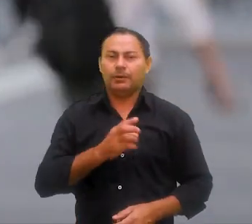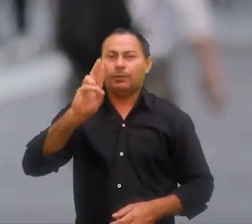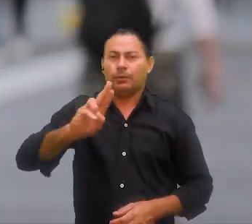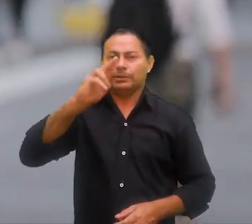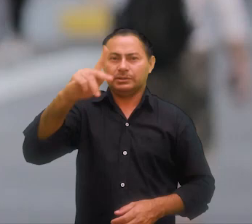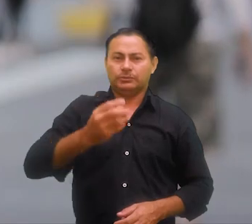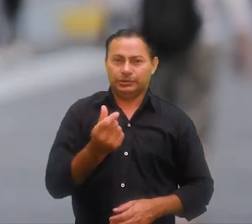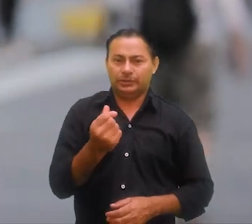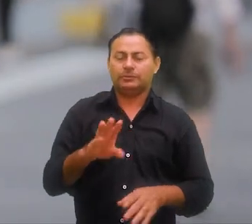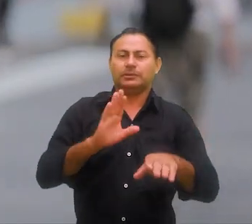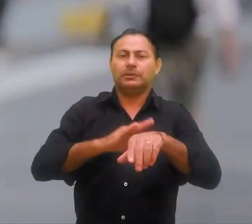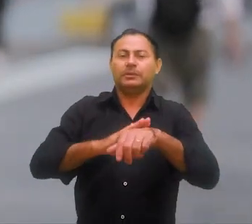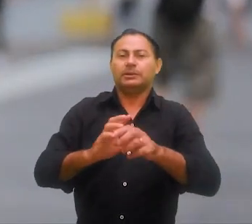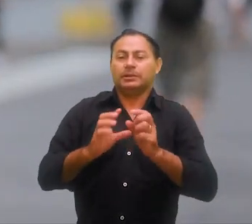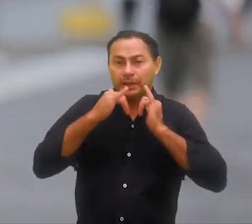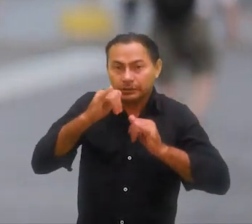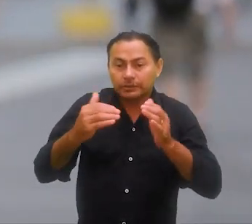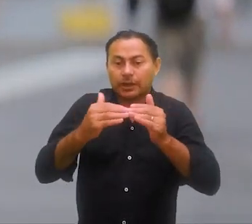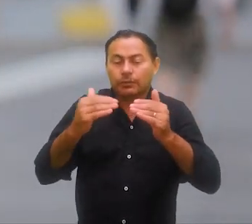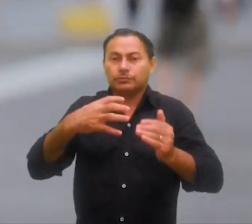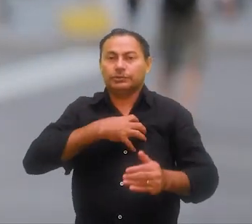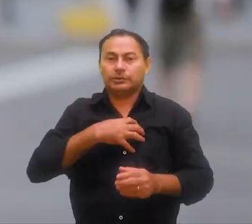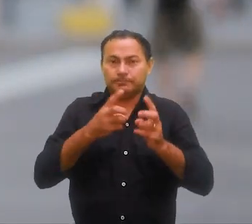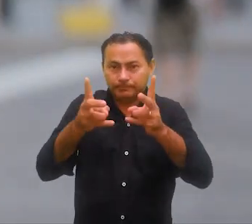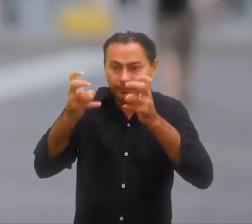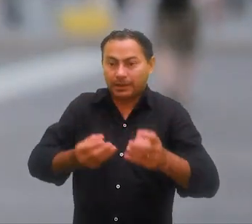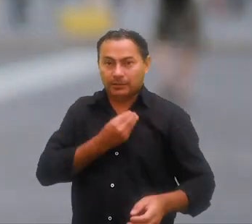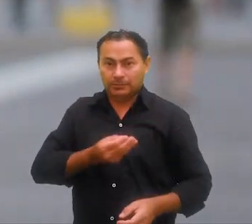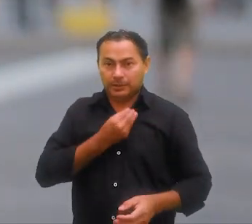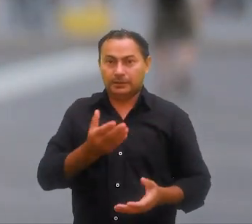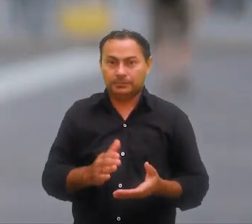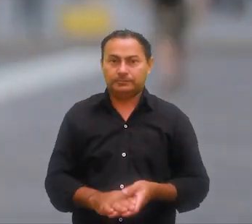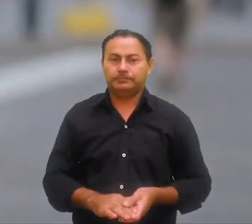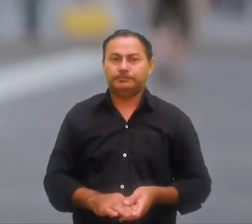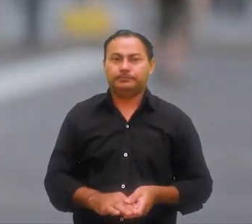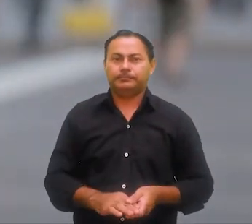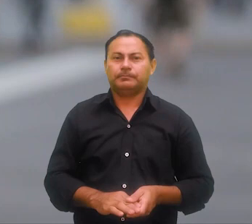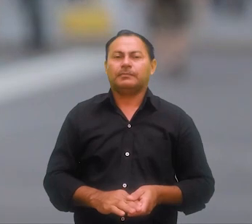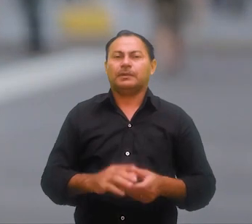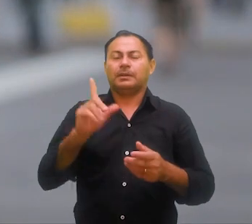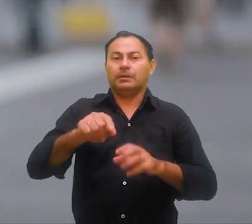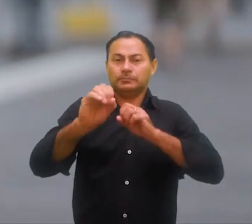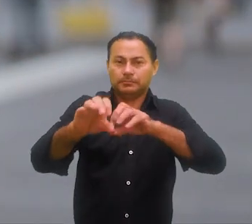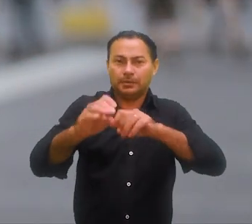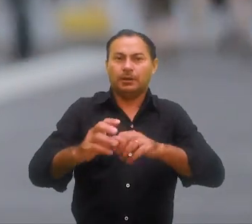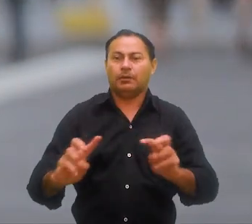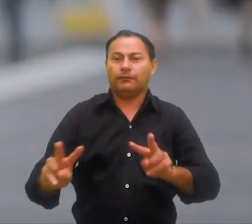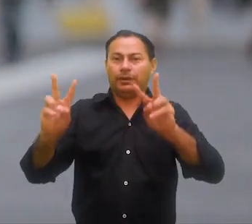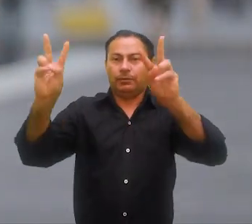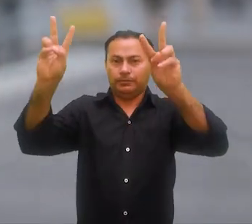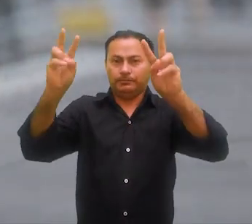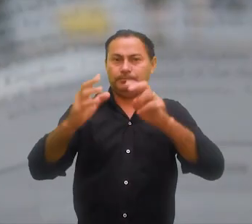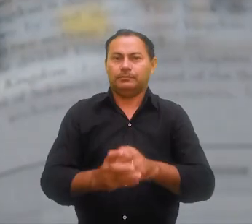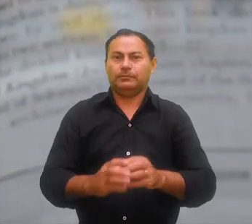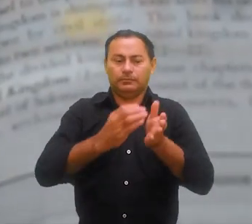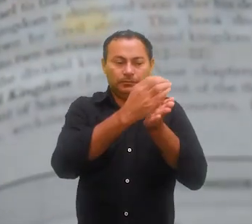pessoas vivem e usam seu dinheiro, tempo e energia de acordo com a maneira como enxergam a vida. Esse é um grande ensino